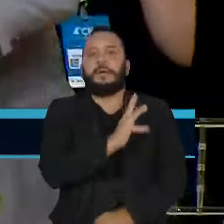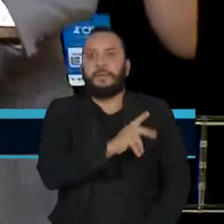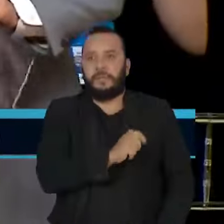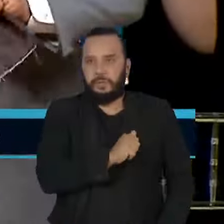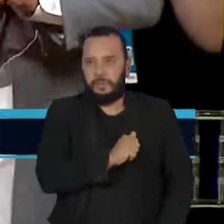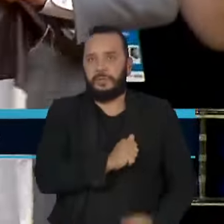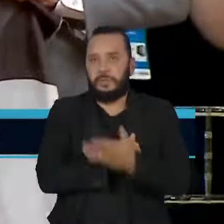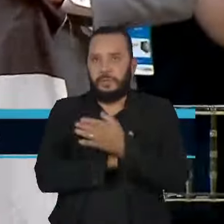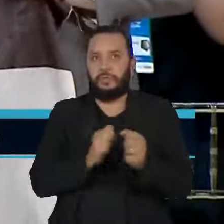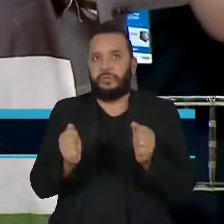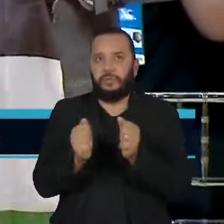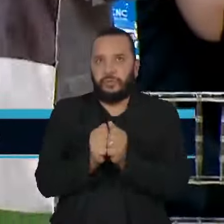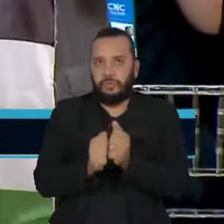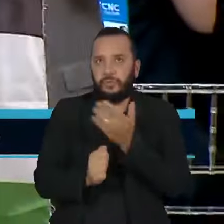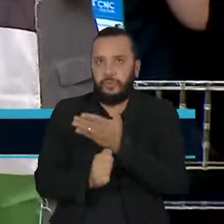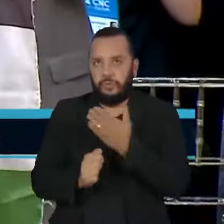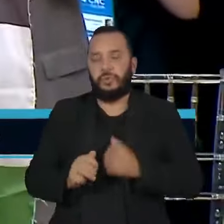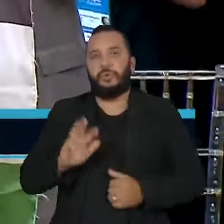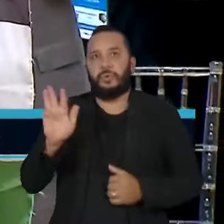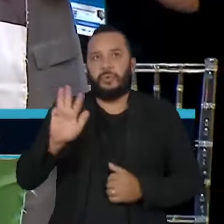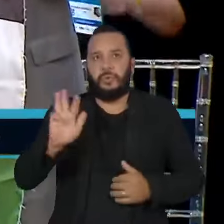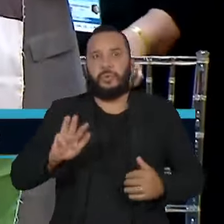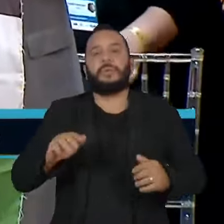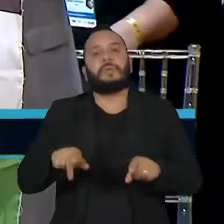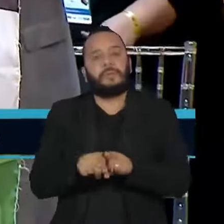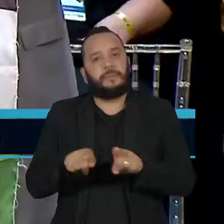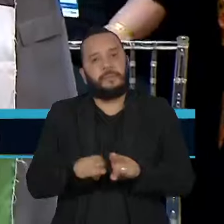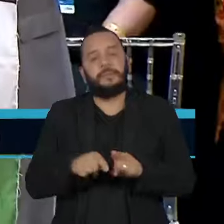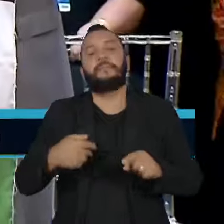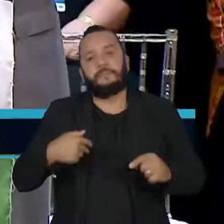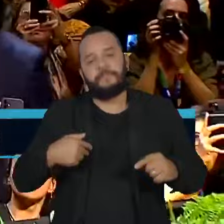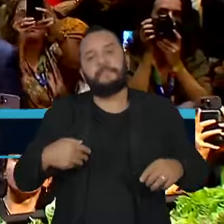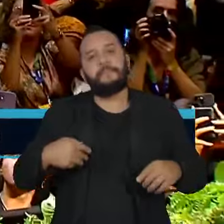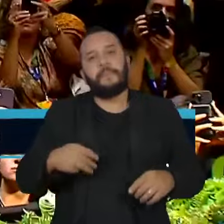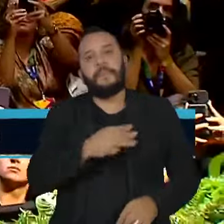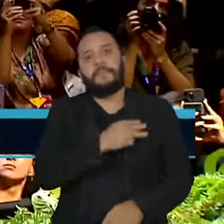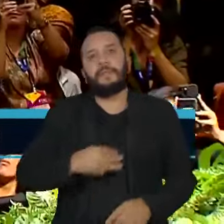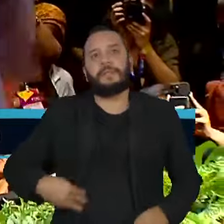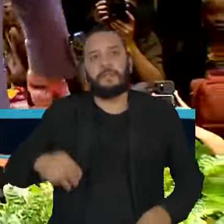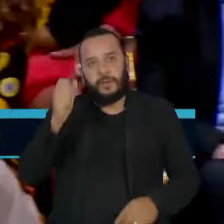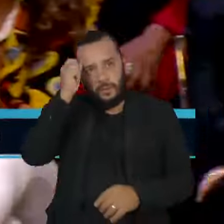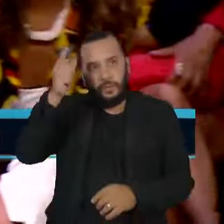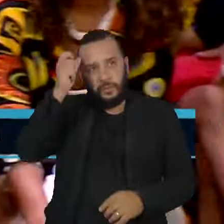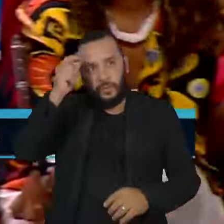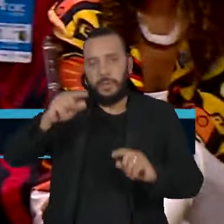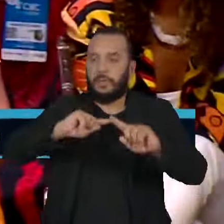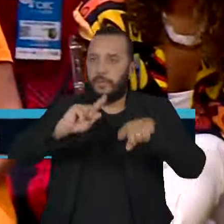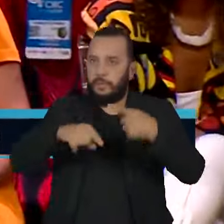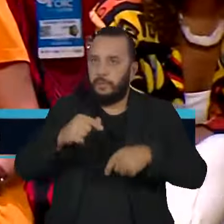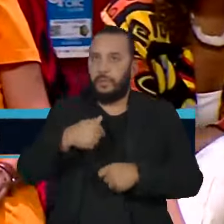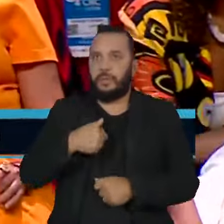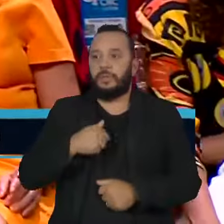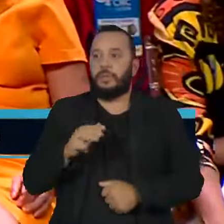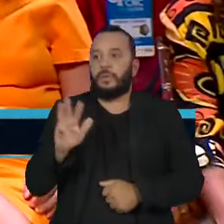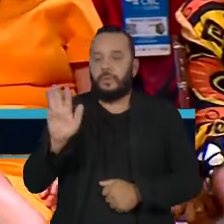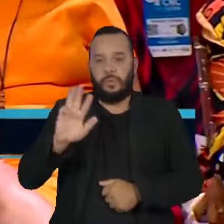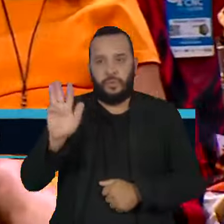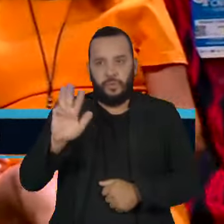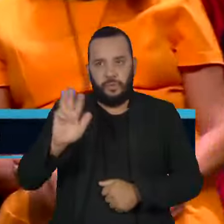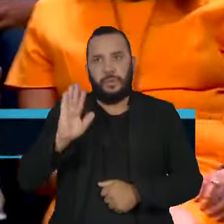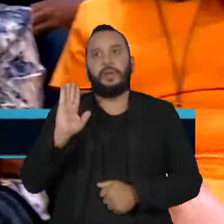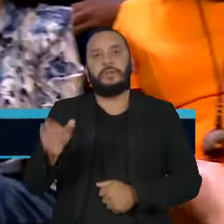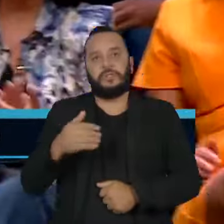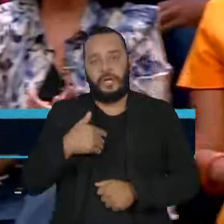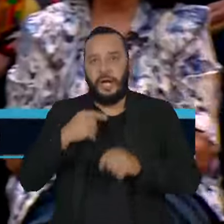ao lado do presidente e da ministra da Cultura, Margarete Menezes. Em seguida, no discurso, o presidente voltou a